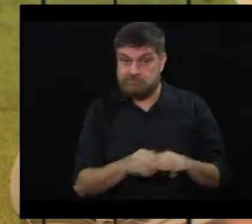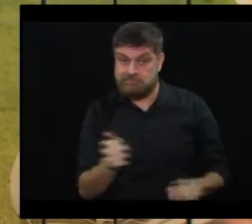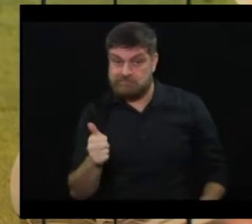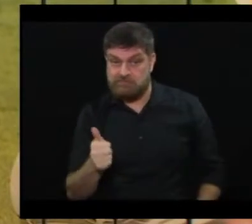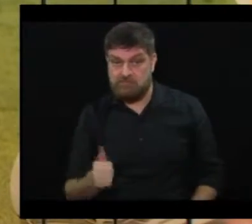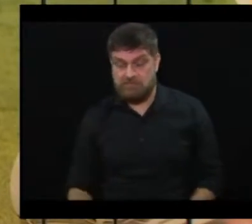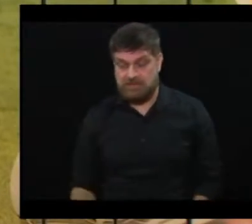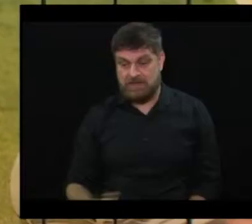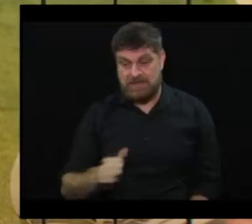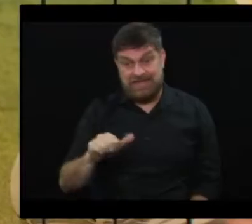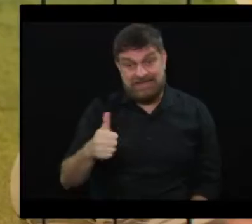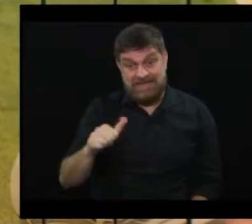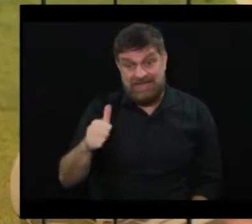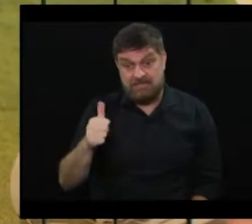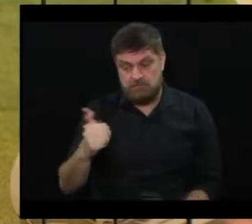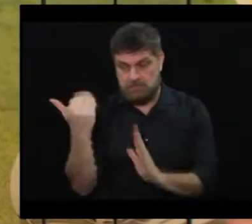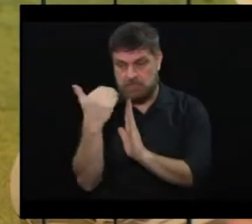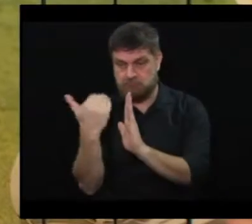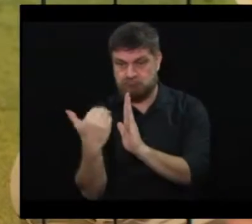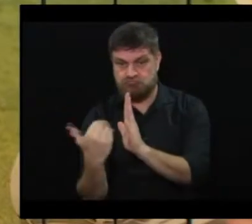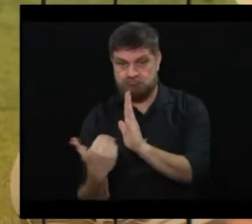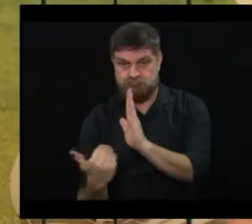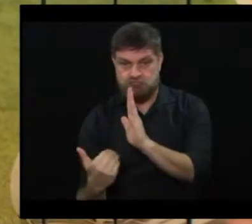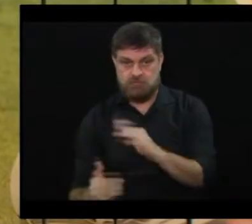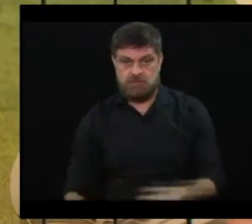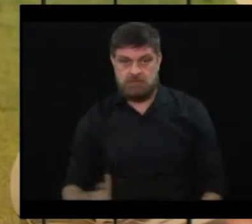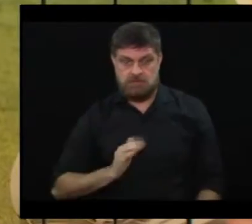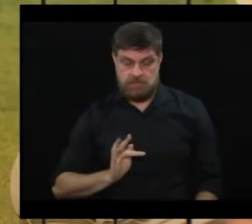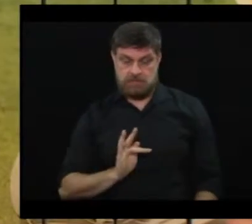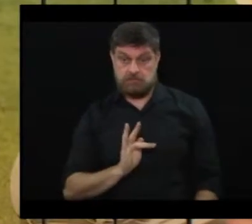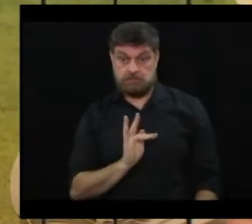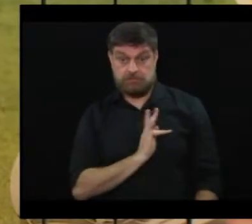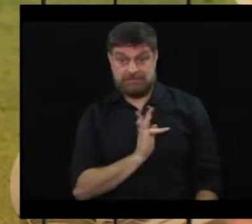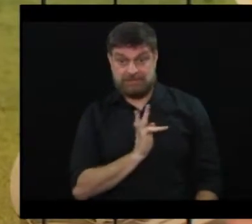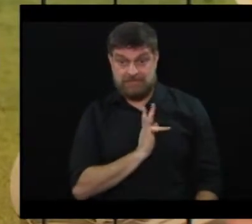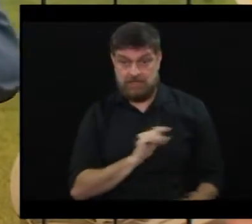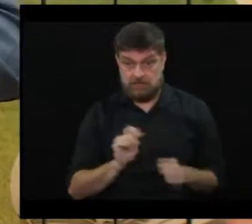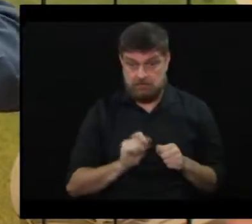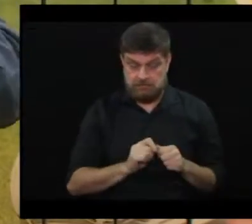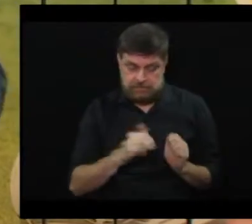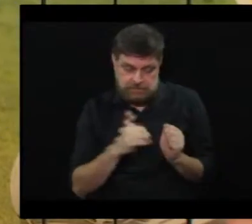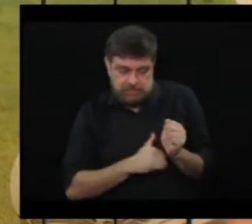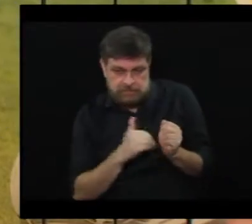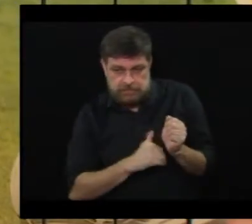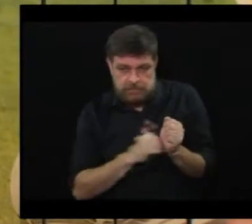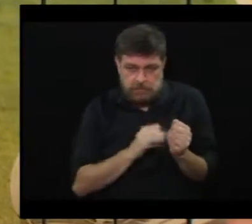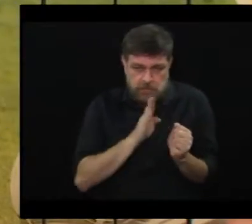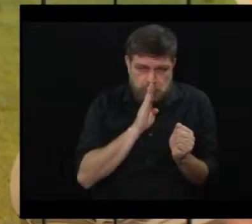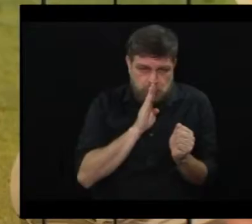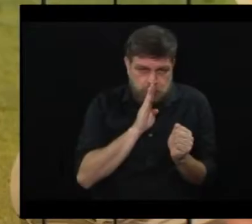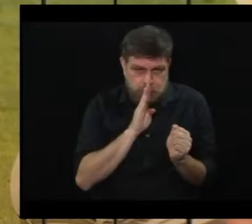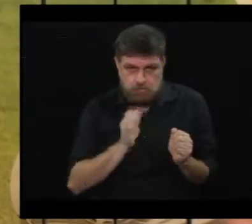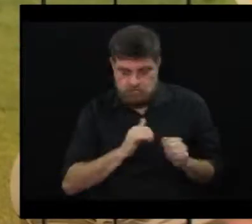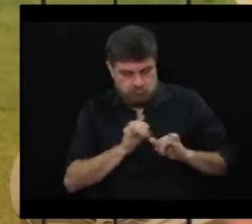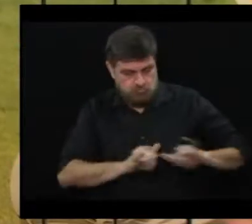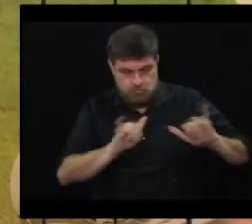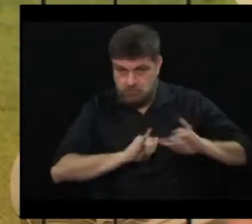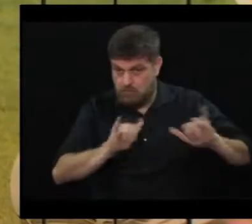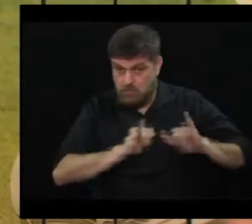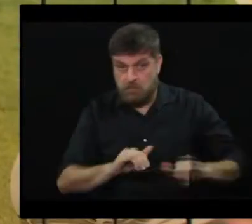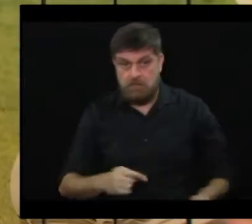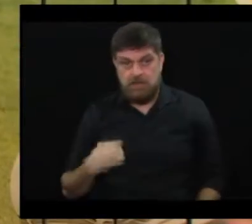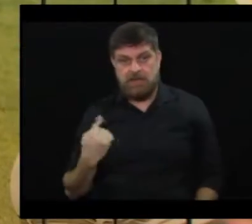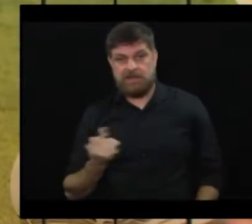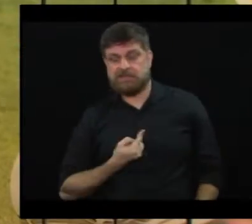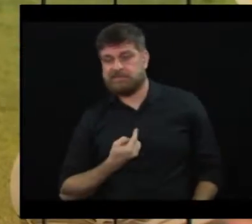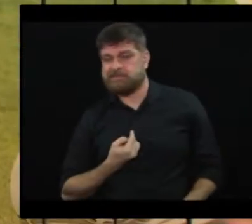na 11ª colocação. O técnico Vinícius Eutrópio fez mistério na escalação, não divulgou, mas a